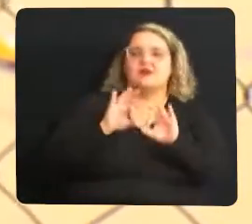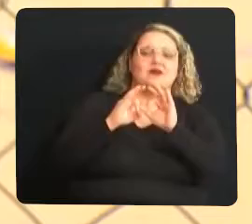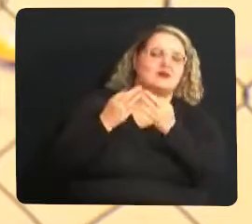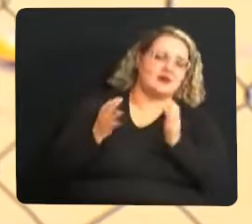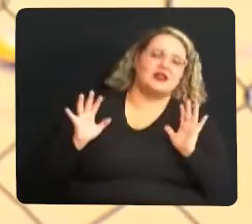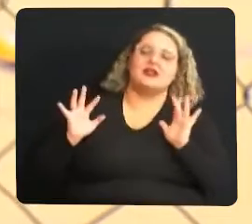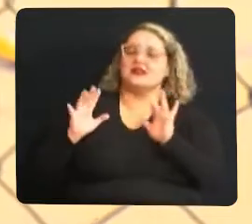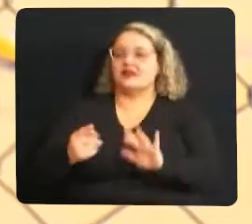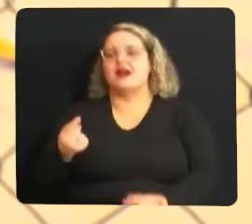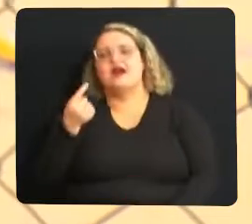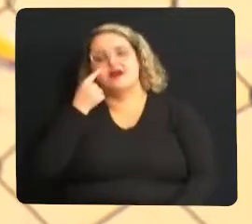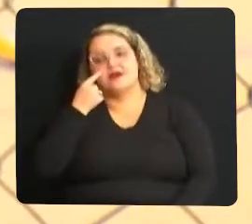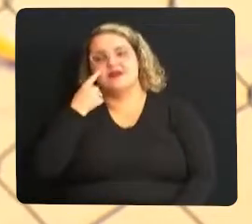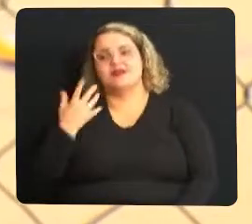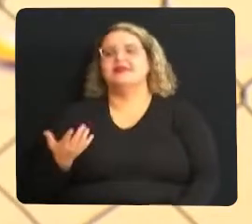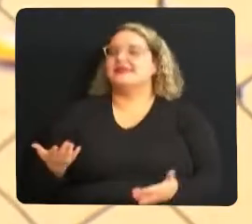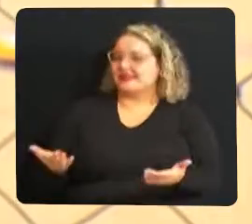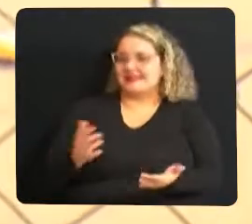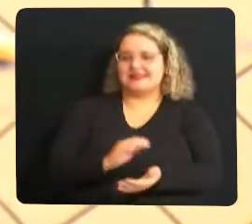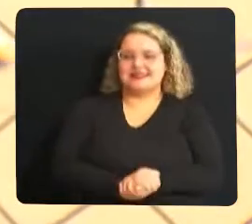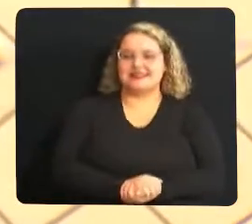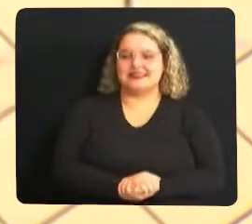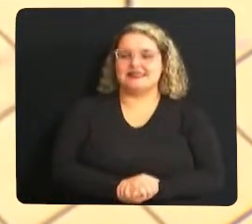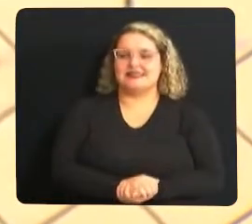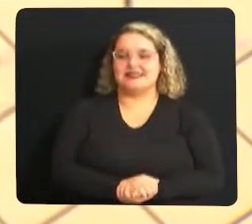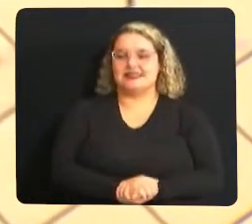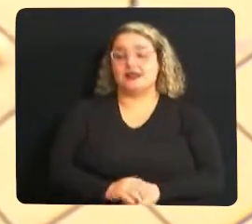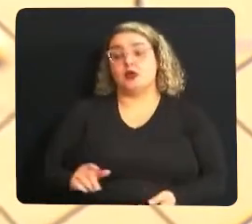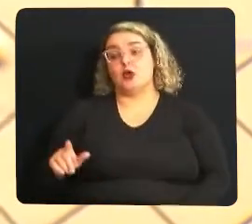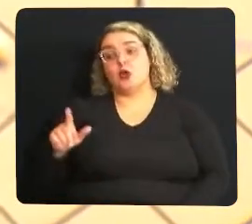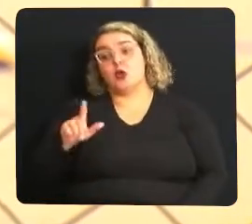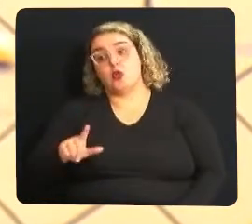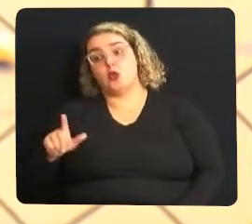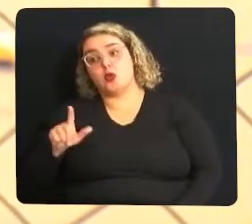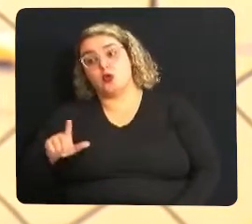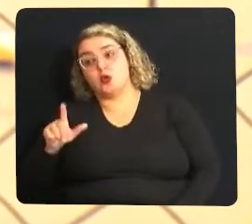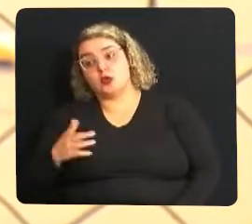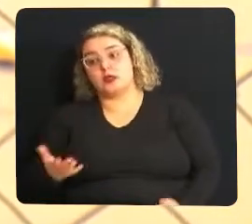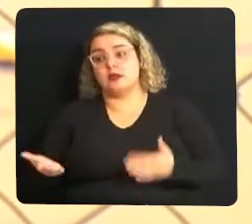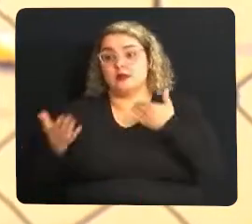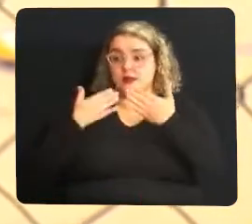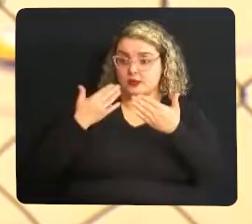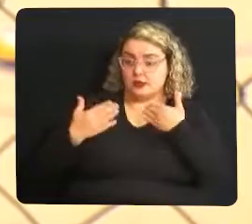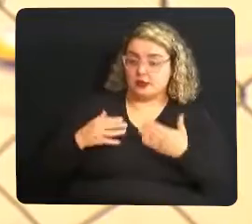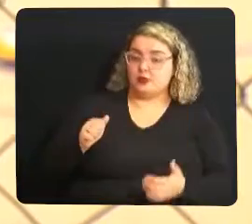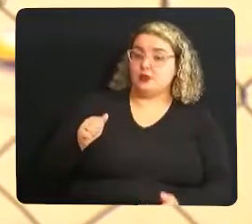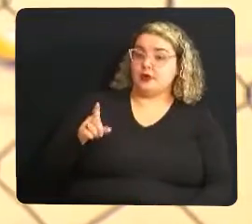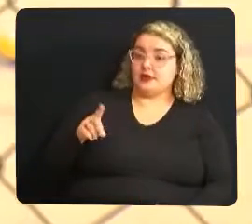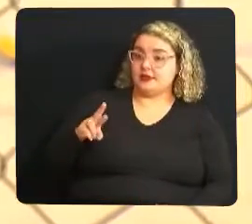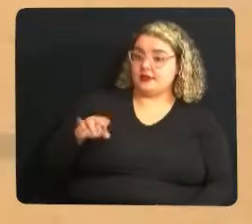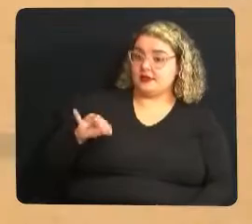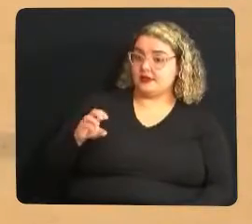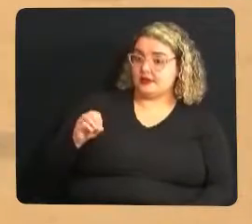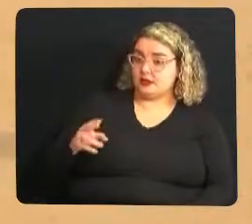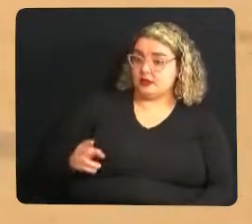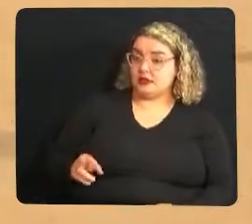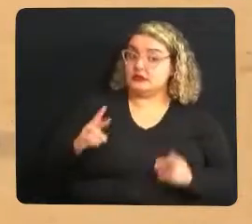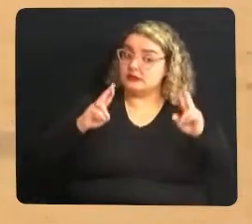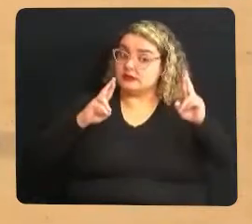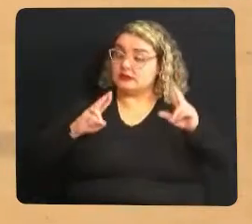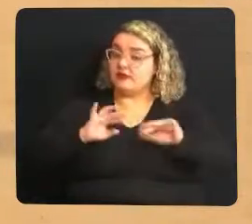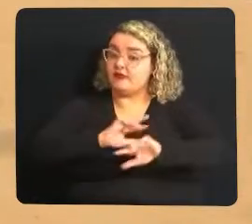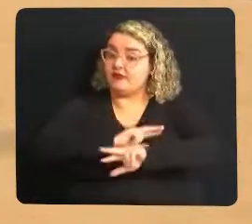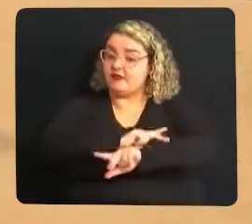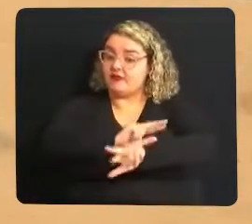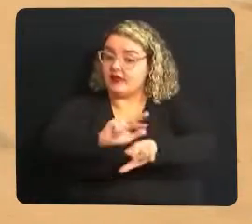família que viesses tipo esse já e é isso ou logicamente não é até eu tava conversando com o Adriano ou expectativa ele bastante